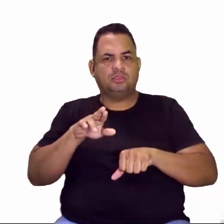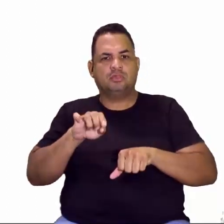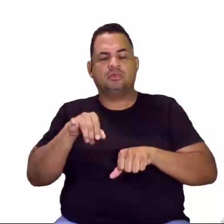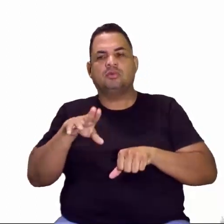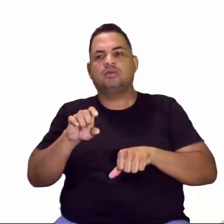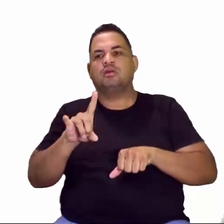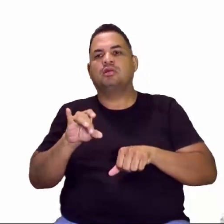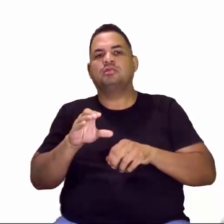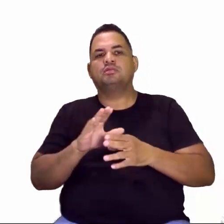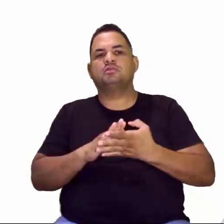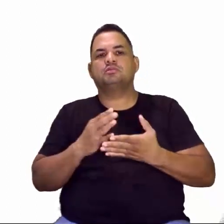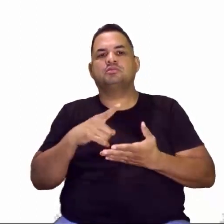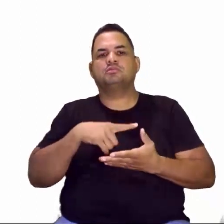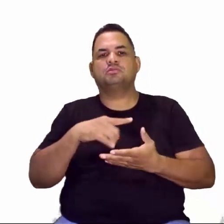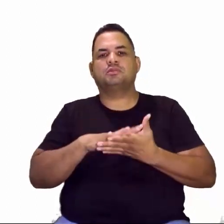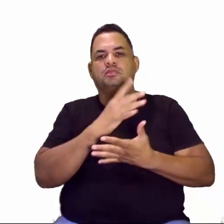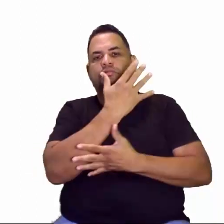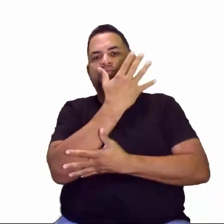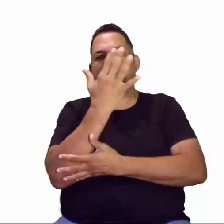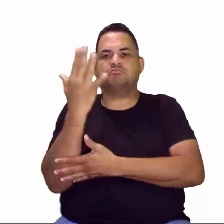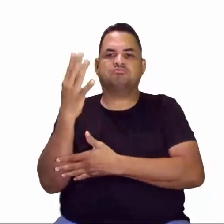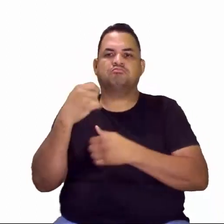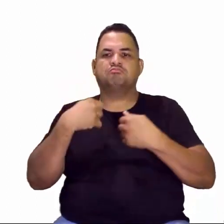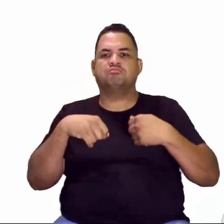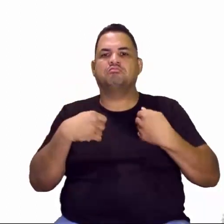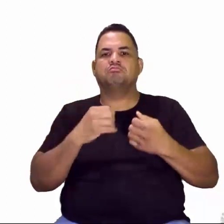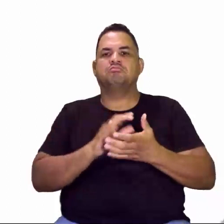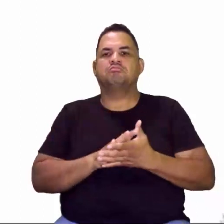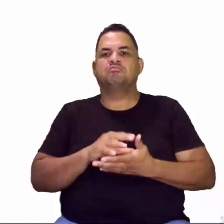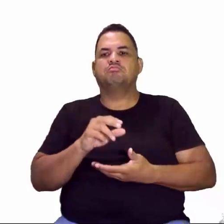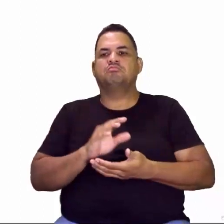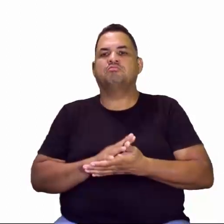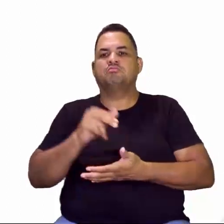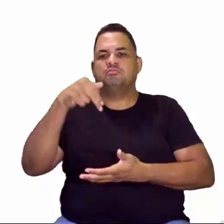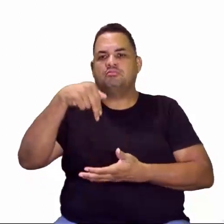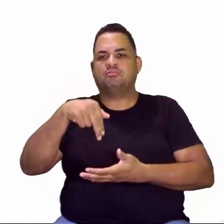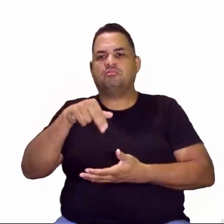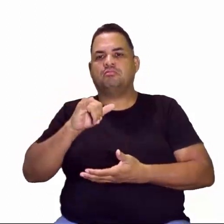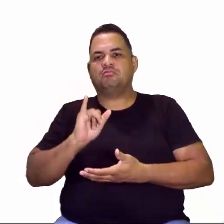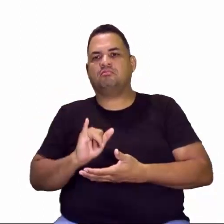inorgânicos indispensáveis aos vegetais estão o